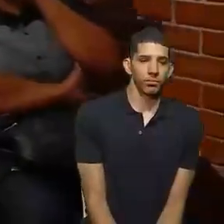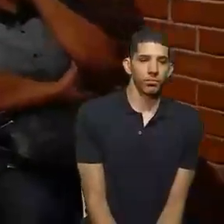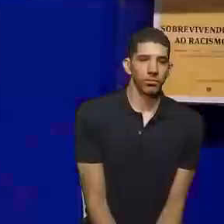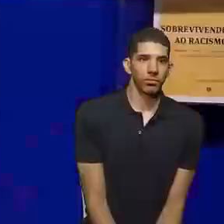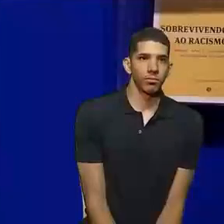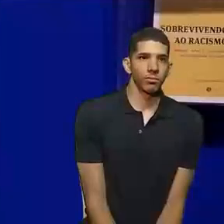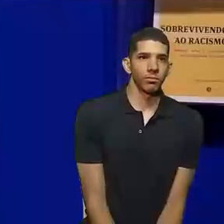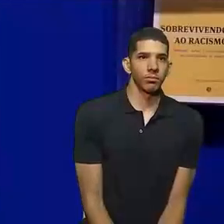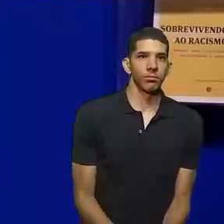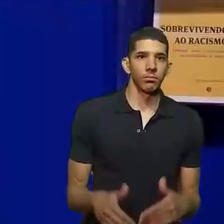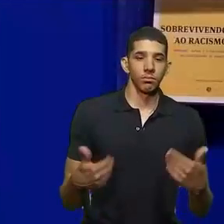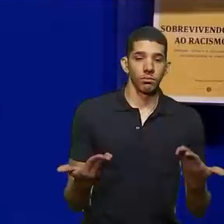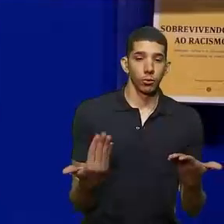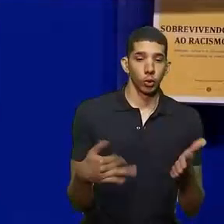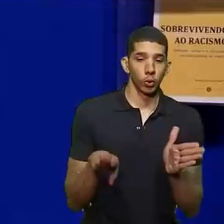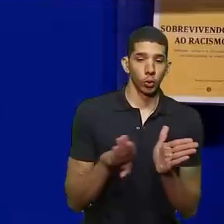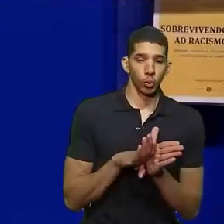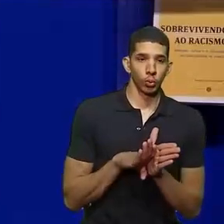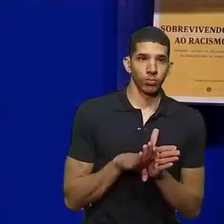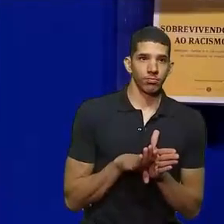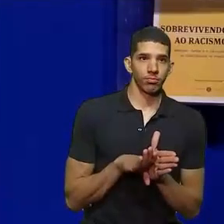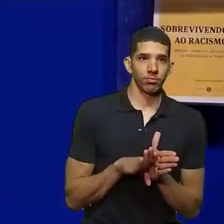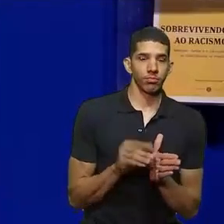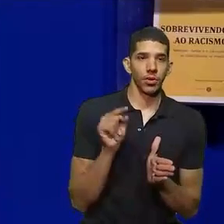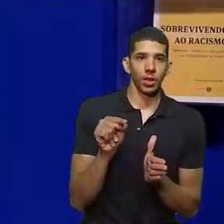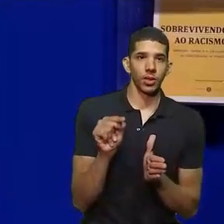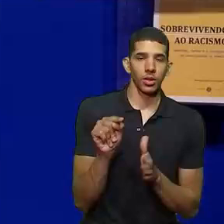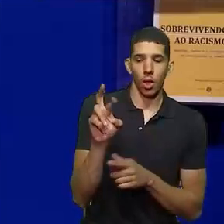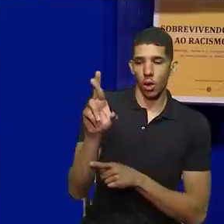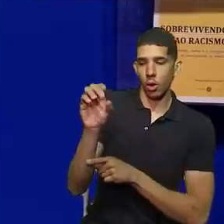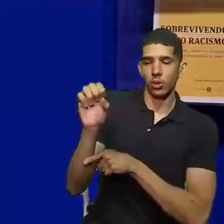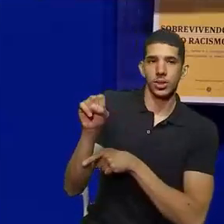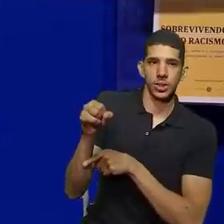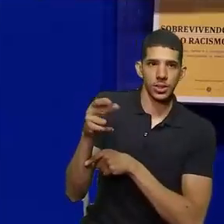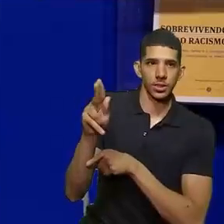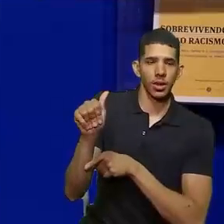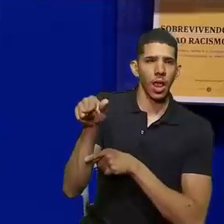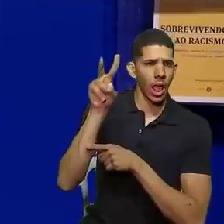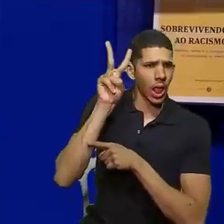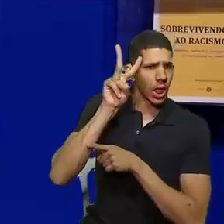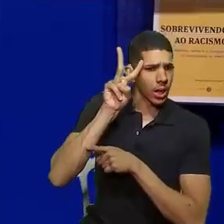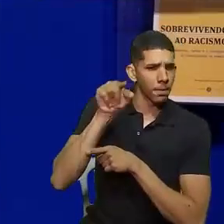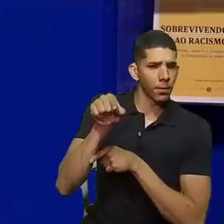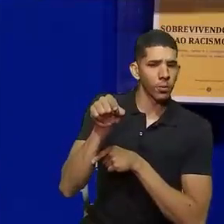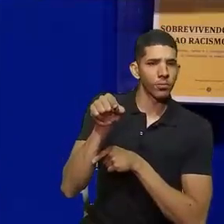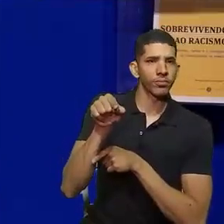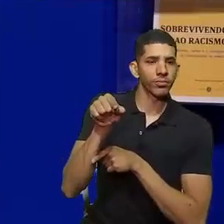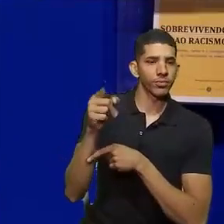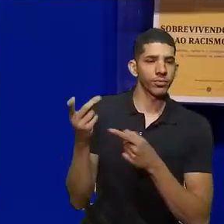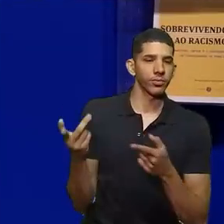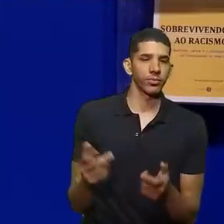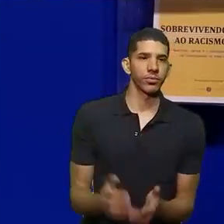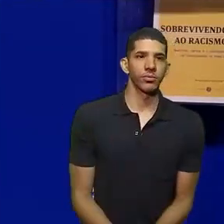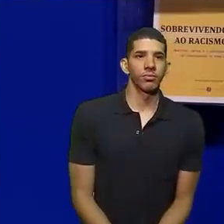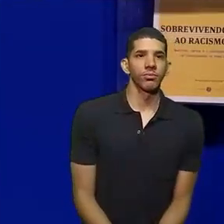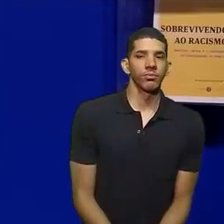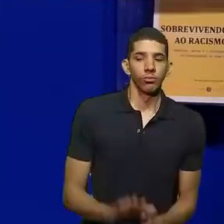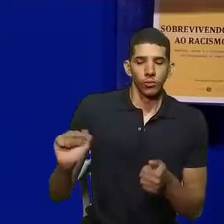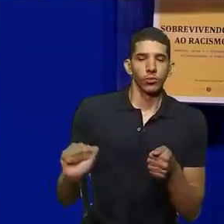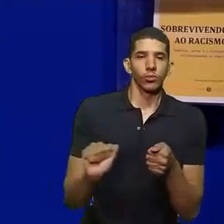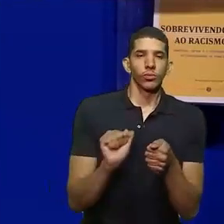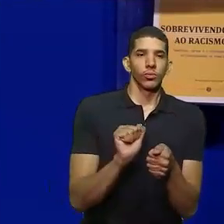Logo na chegada, a Dona Rosinha, não sei se a senhora vai lembrar, grudou na Conceição e